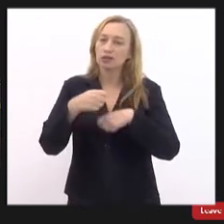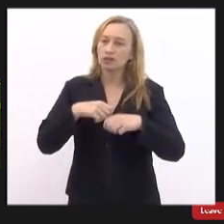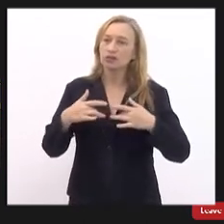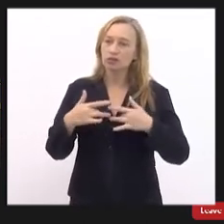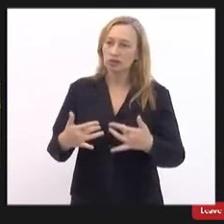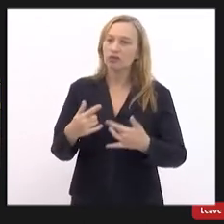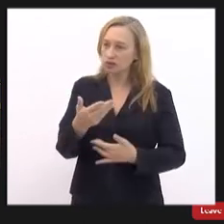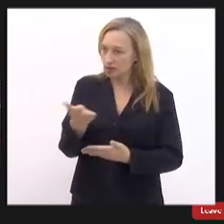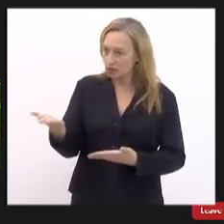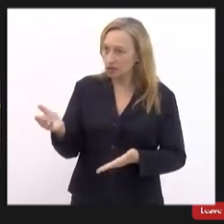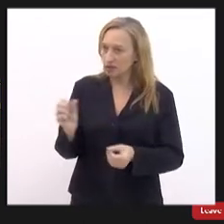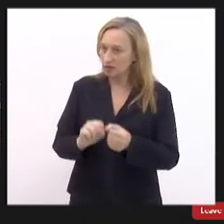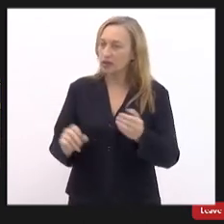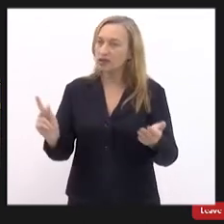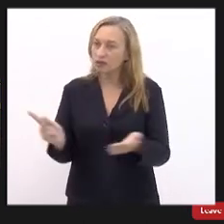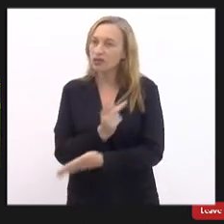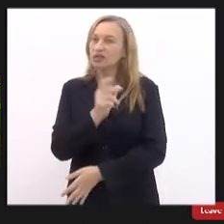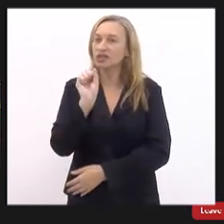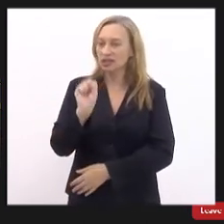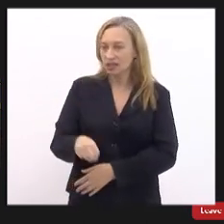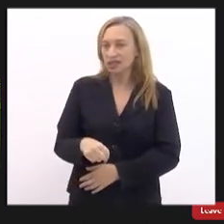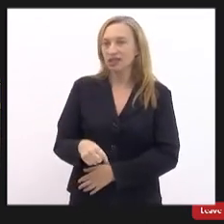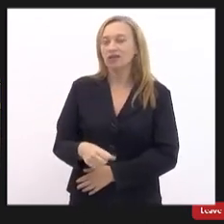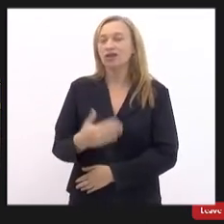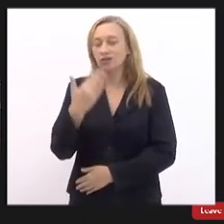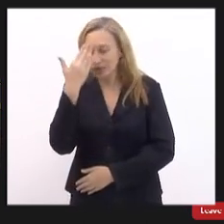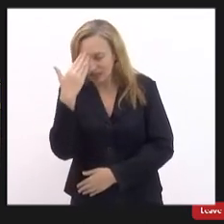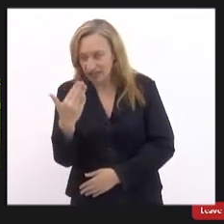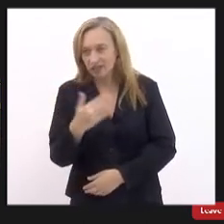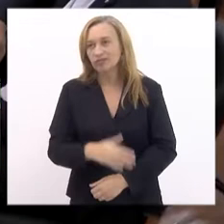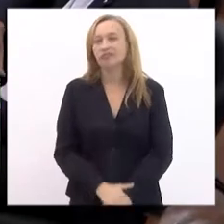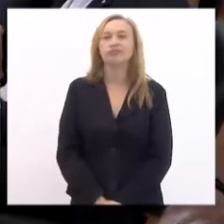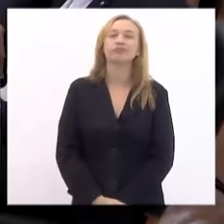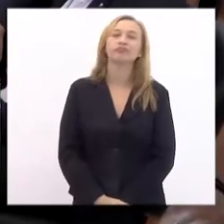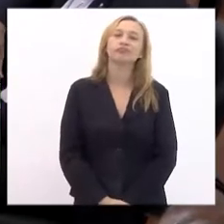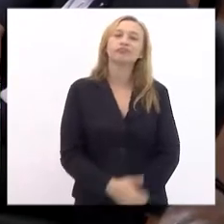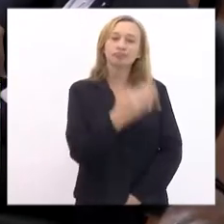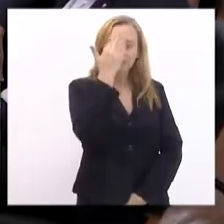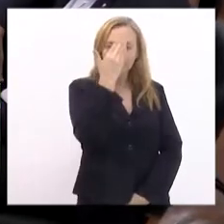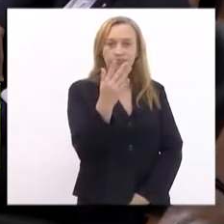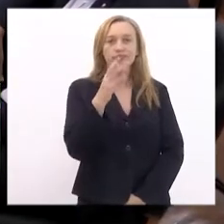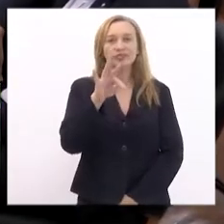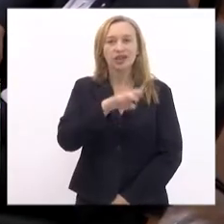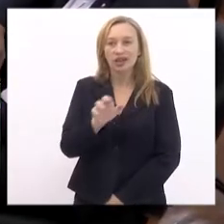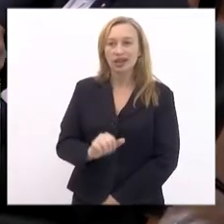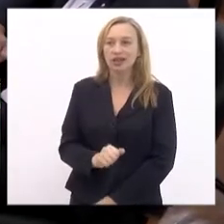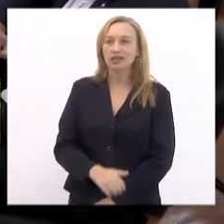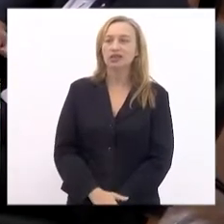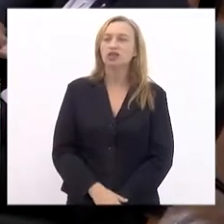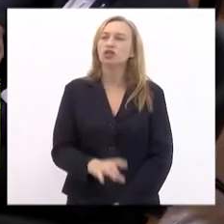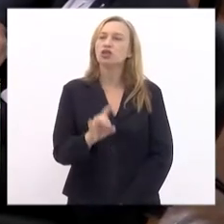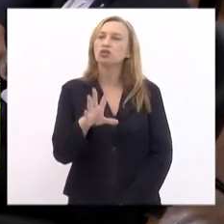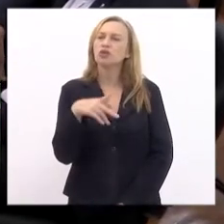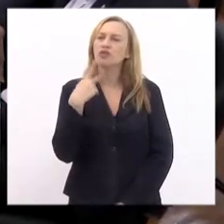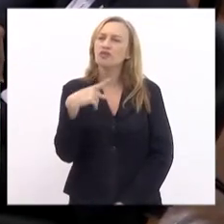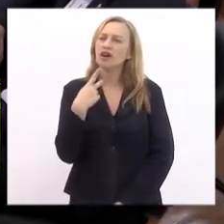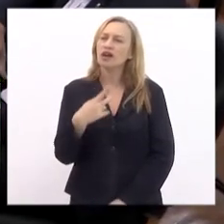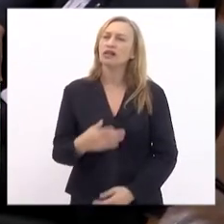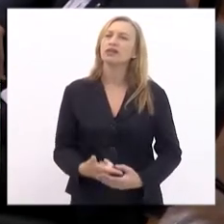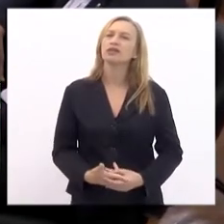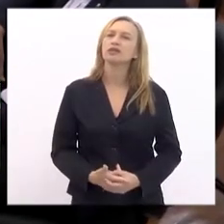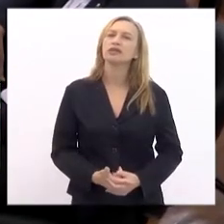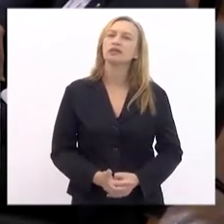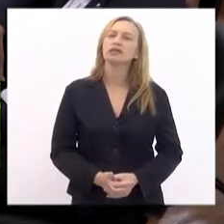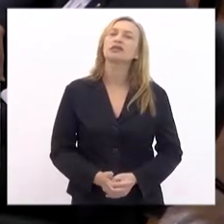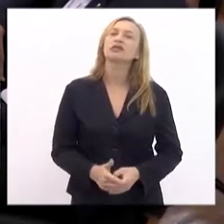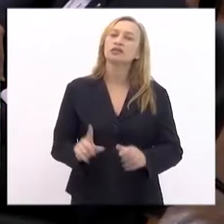vocês fazem acontecer sim. Tá? Muito obrigada. Obrigado, Tereza Cristina. A sua intervenção já